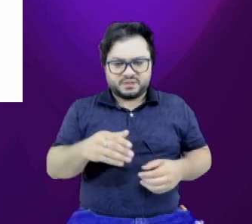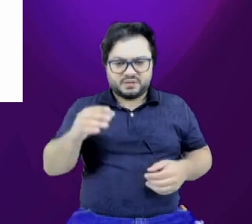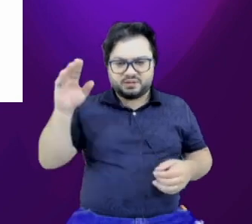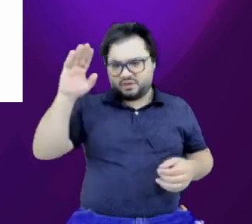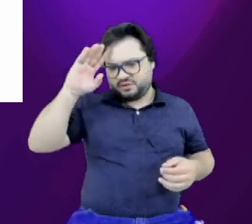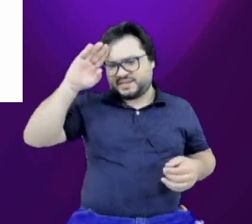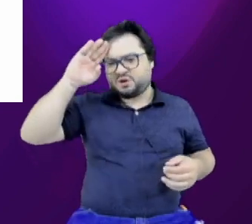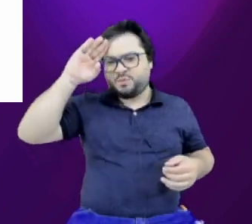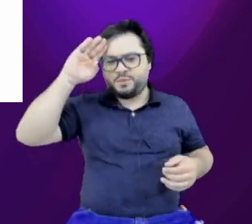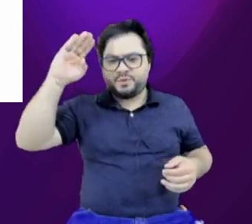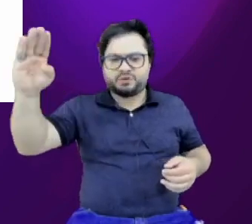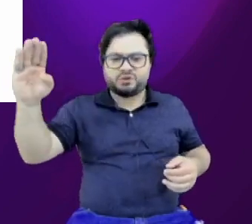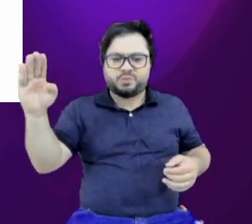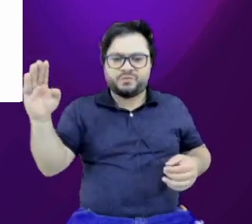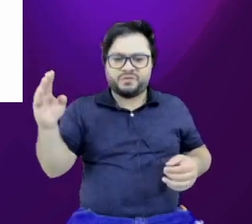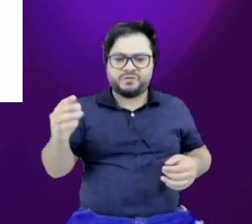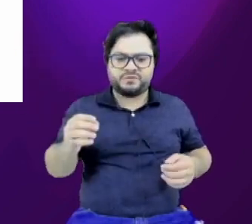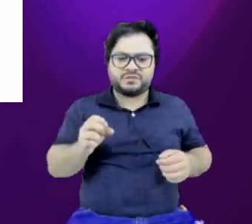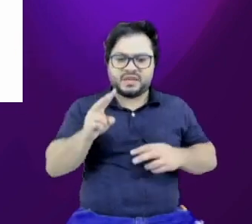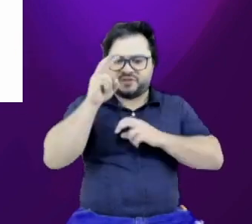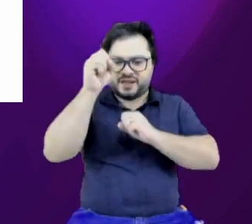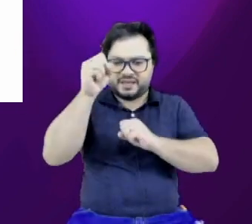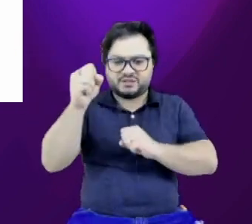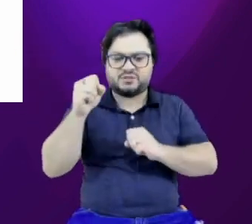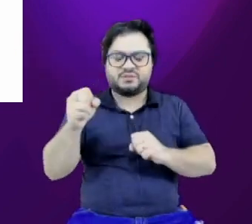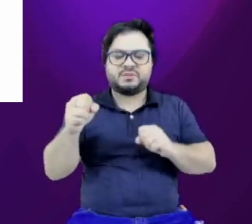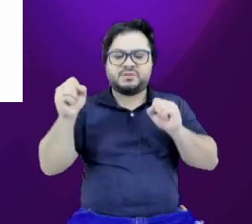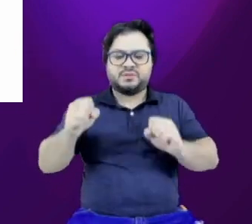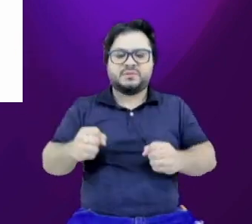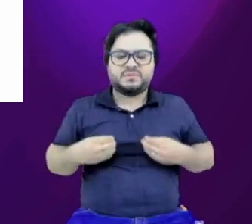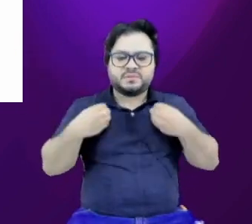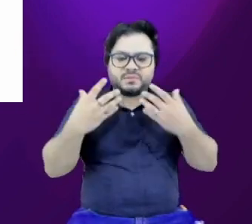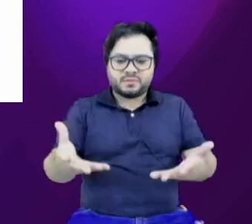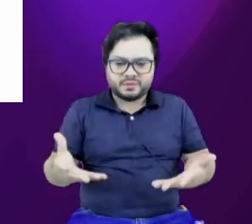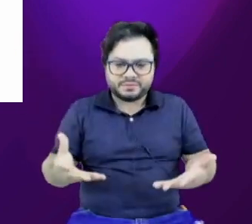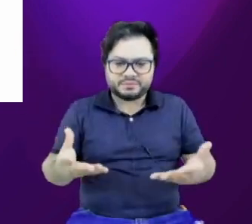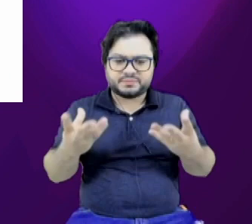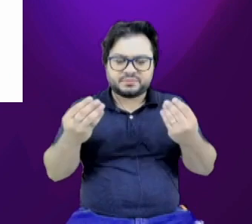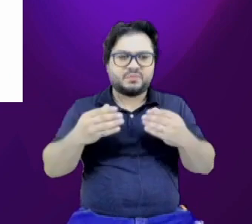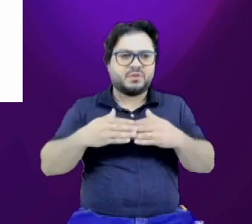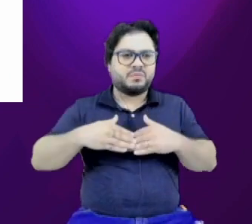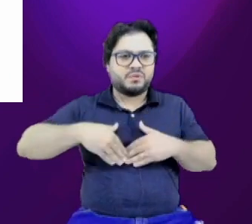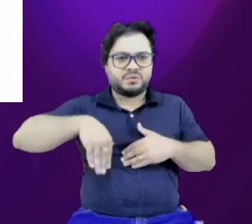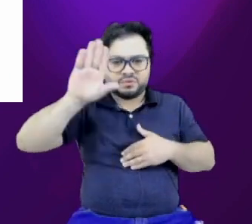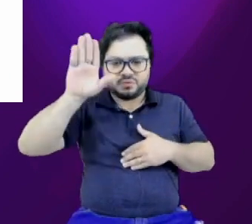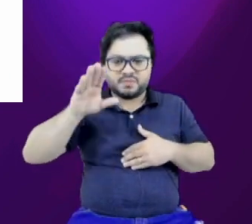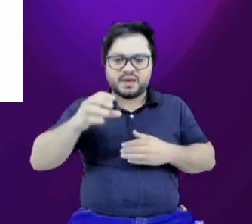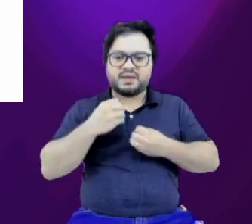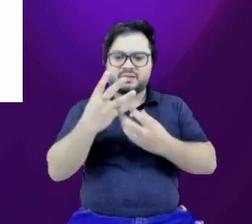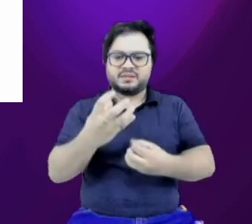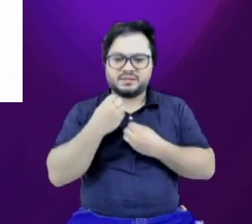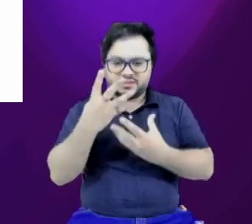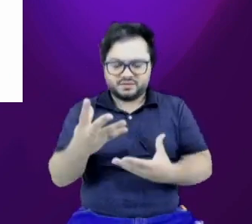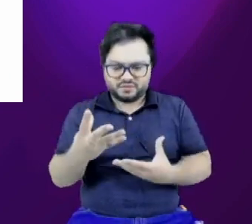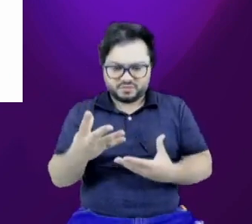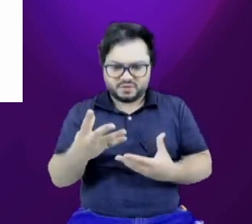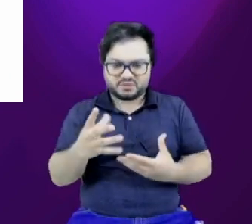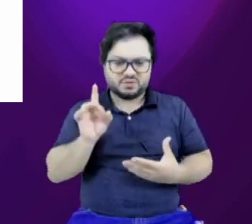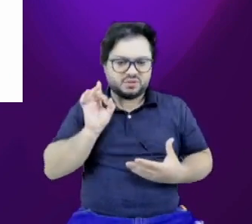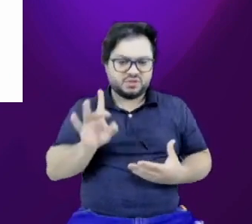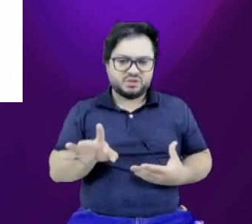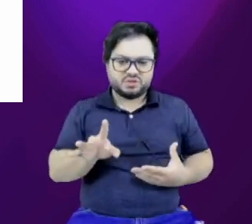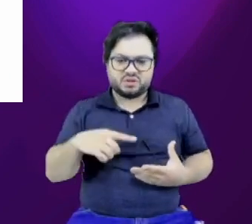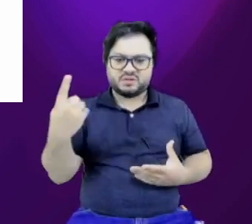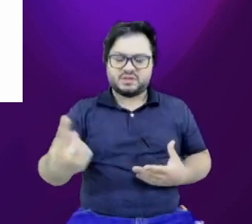subespecialistas fortes que possam entregar muito maior informação e só assim a